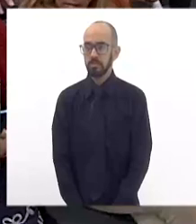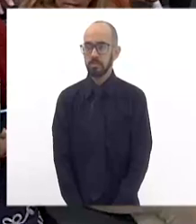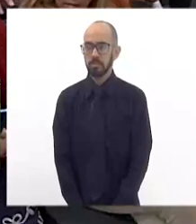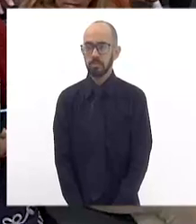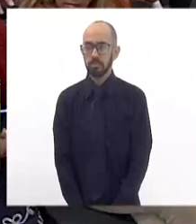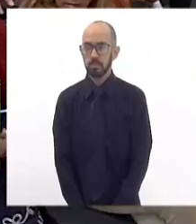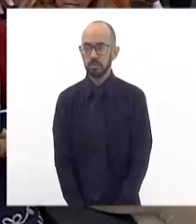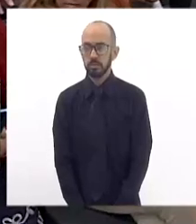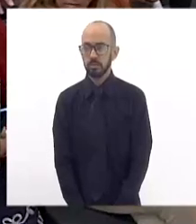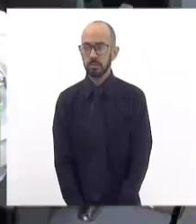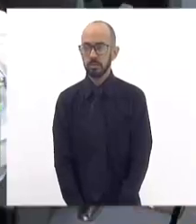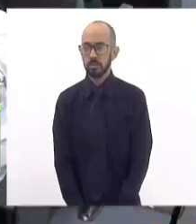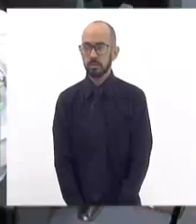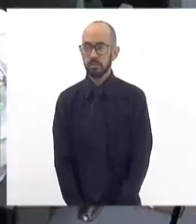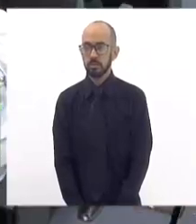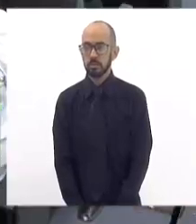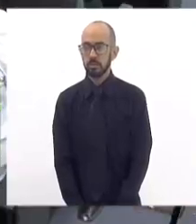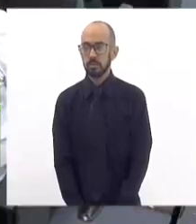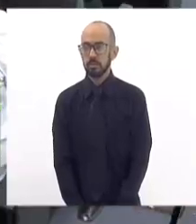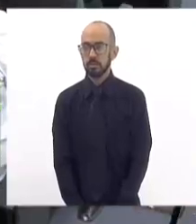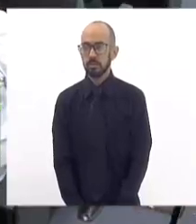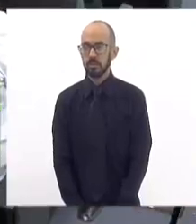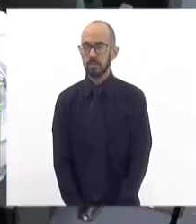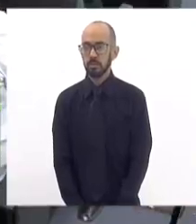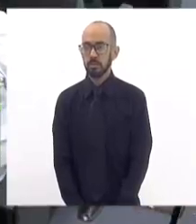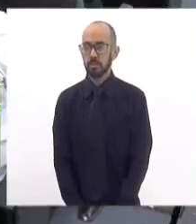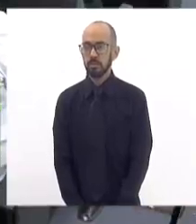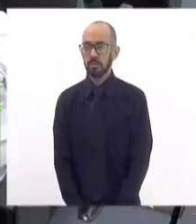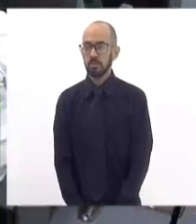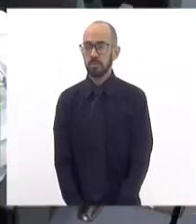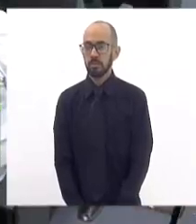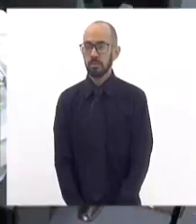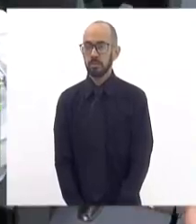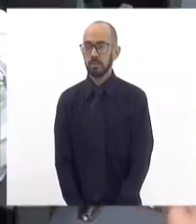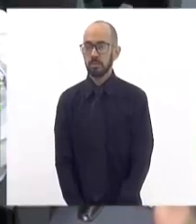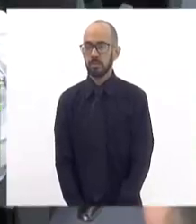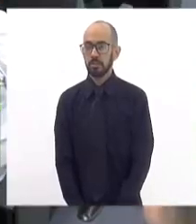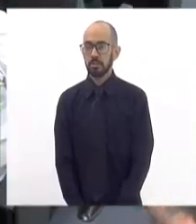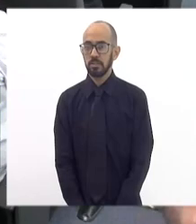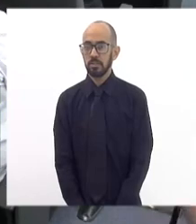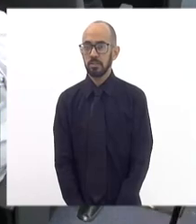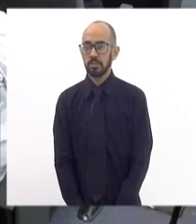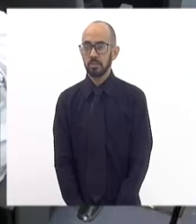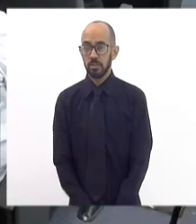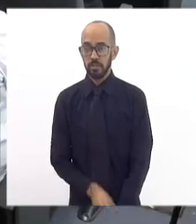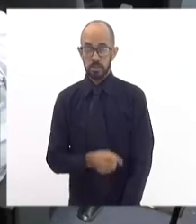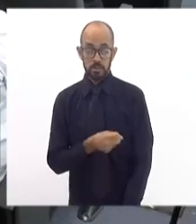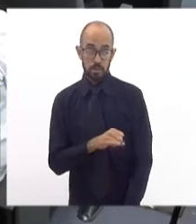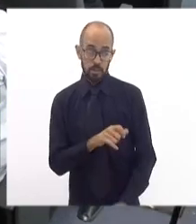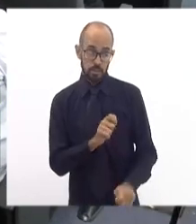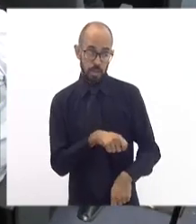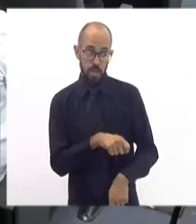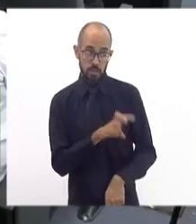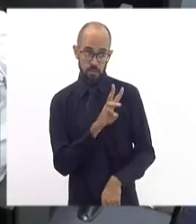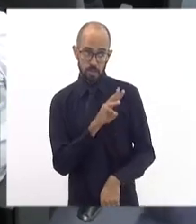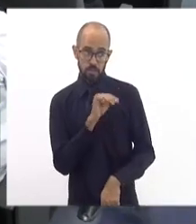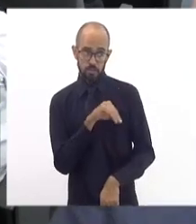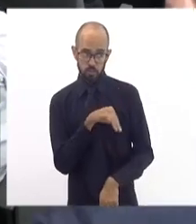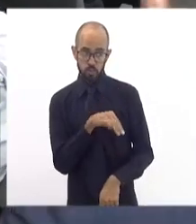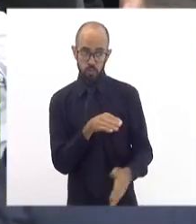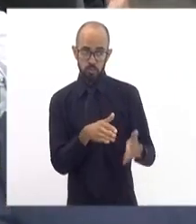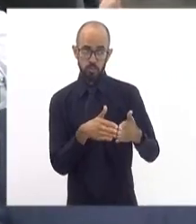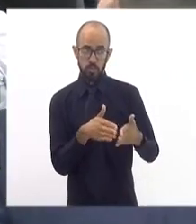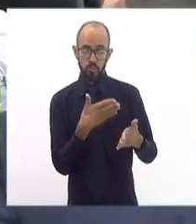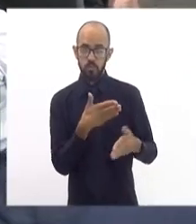E aí há nada que se puder ajudar gente três minutos